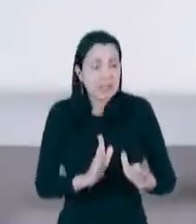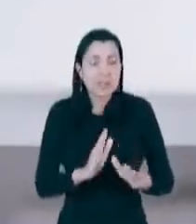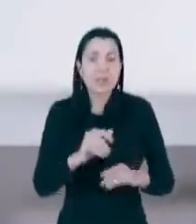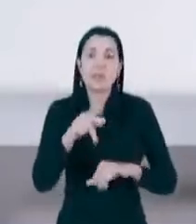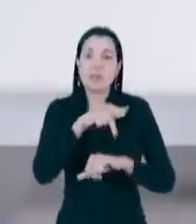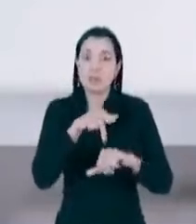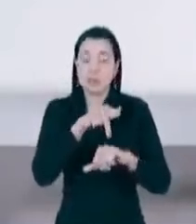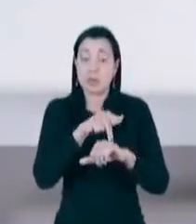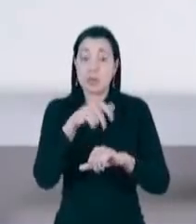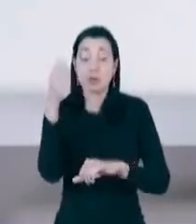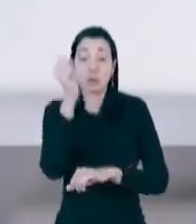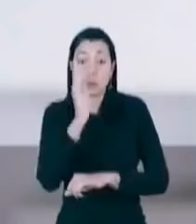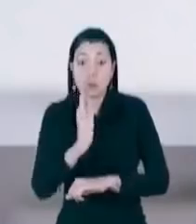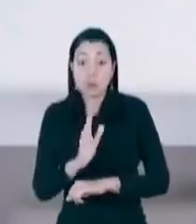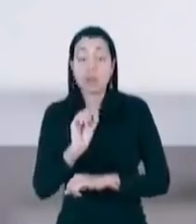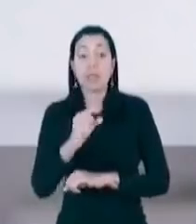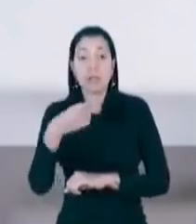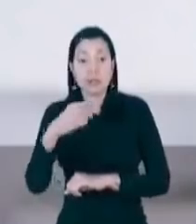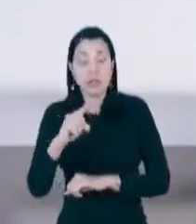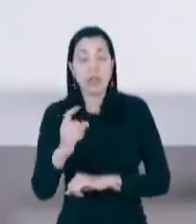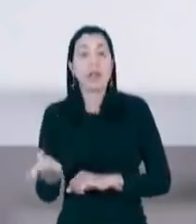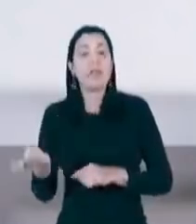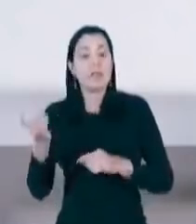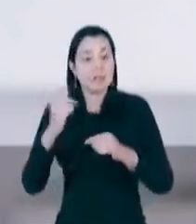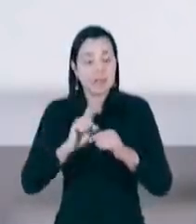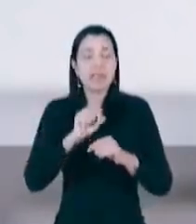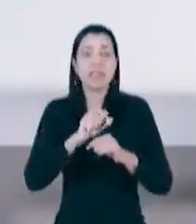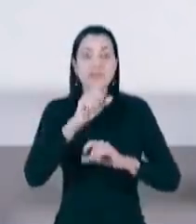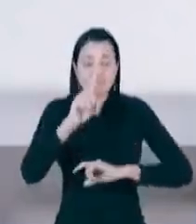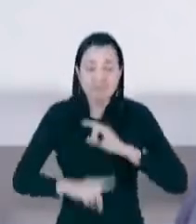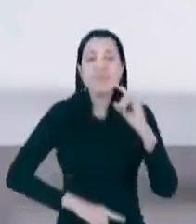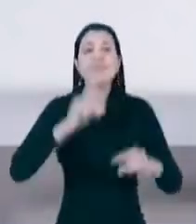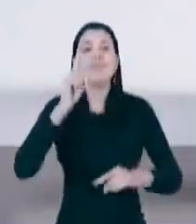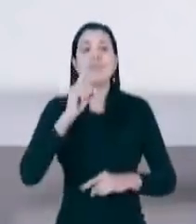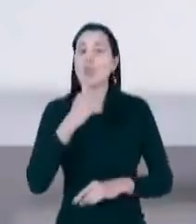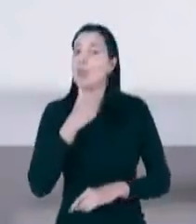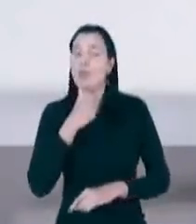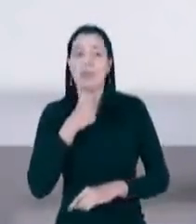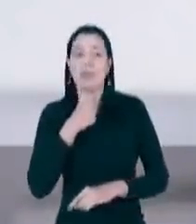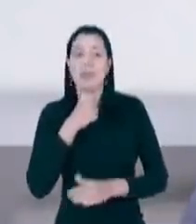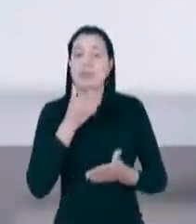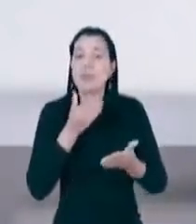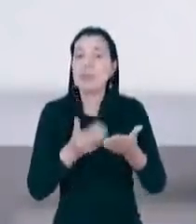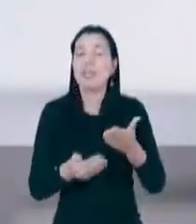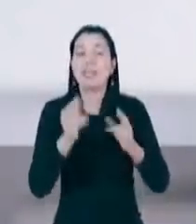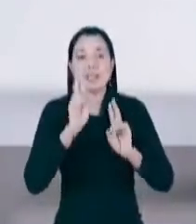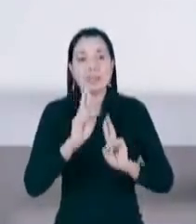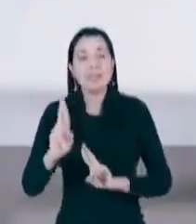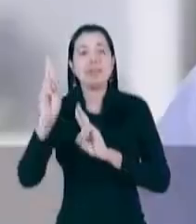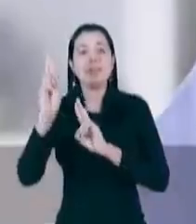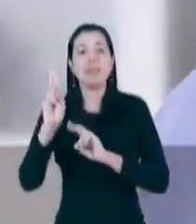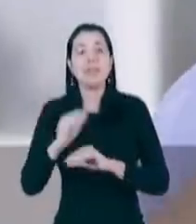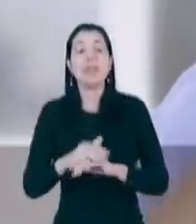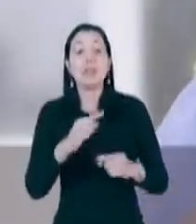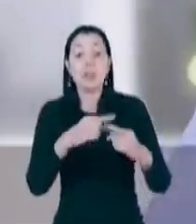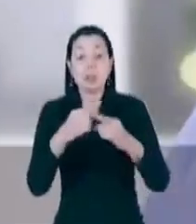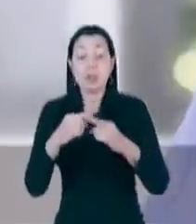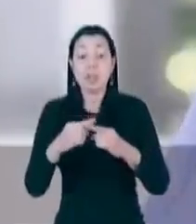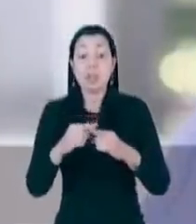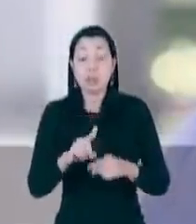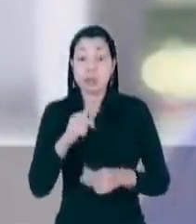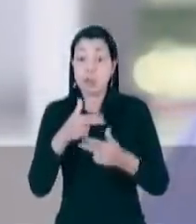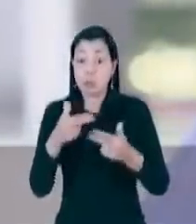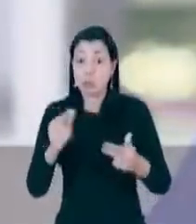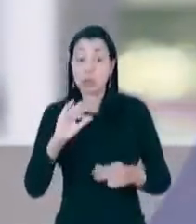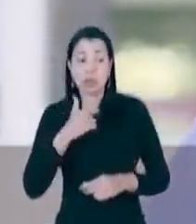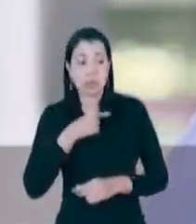país. O Brasil vai dar a volta por cima. Não podemos perder a esperança. Porque a primeira coisa